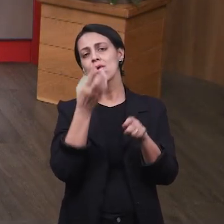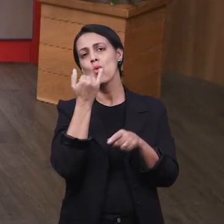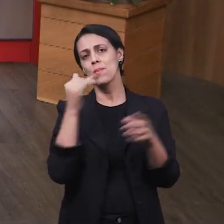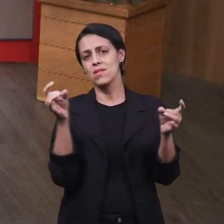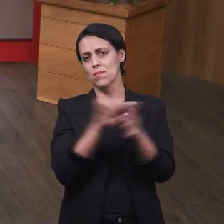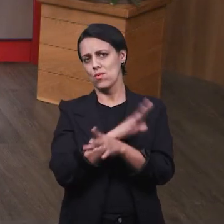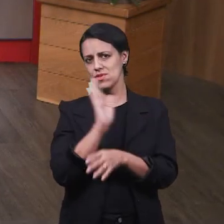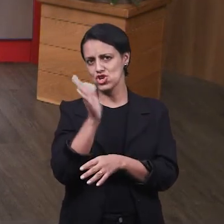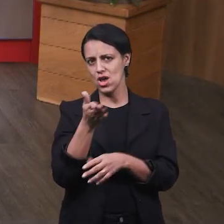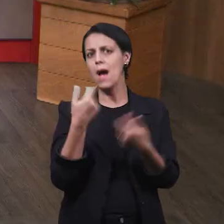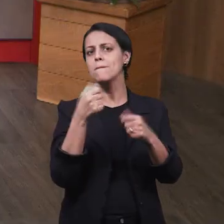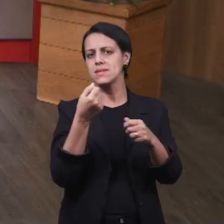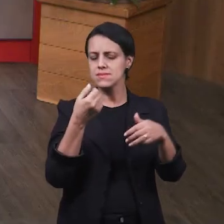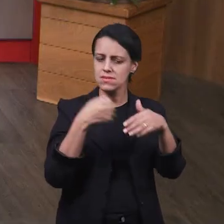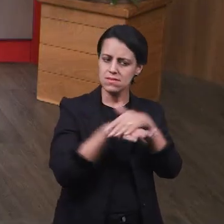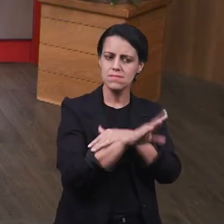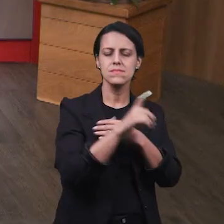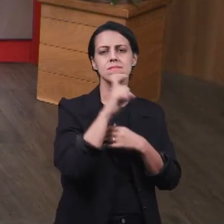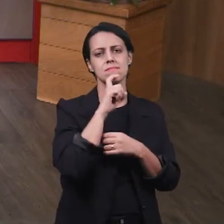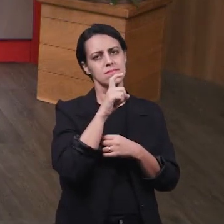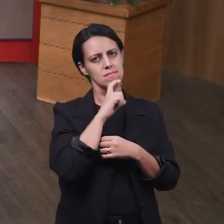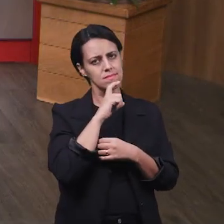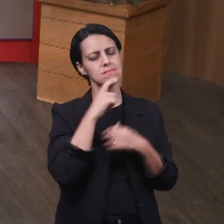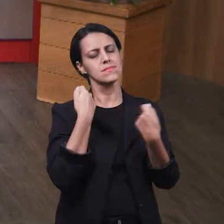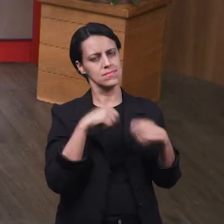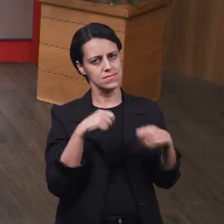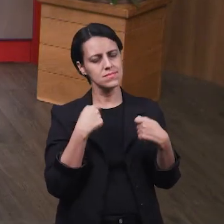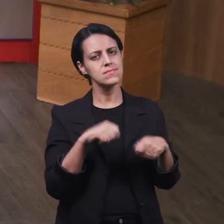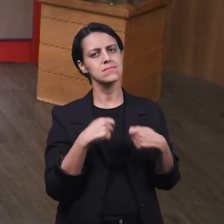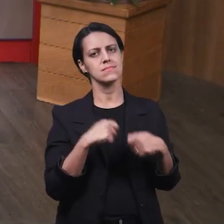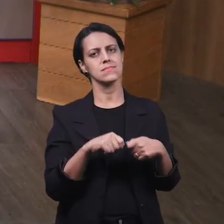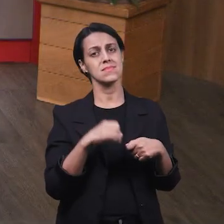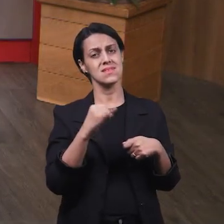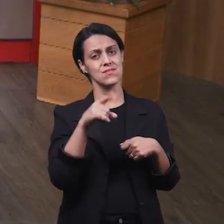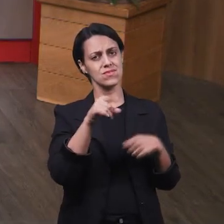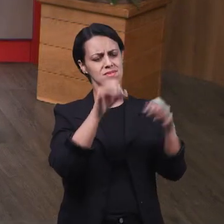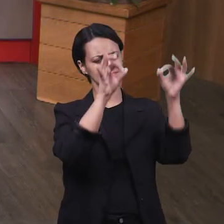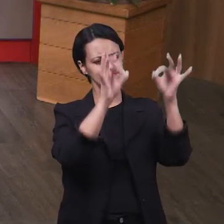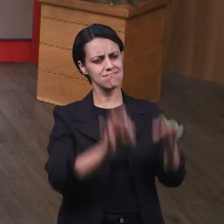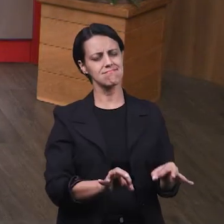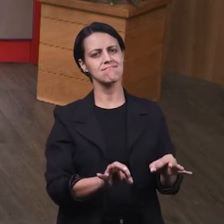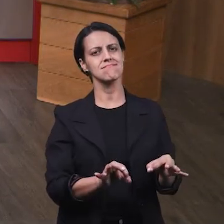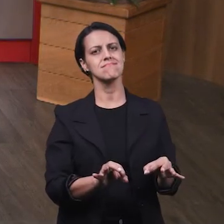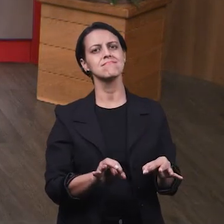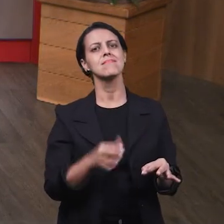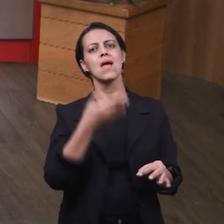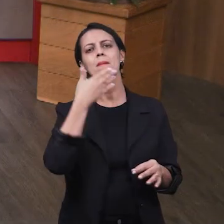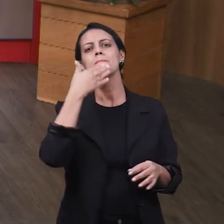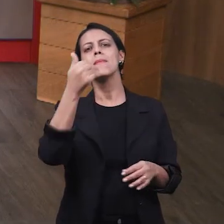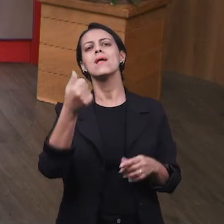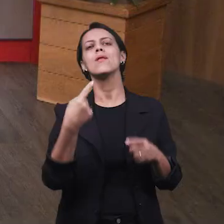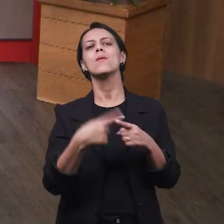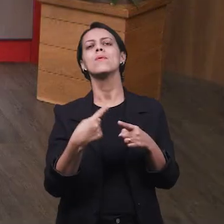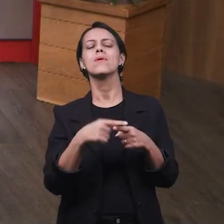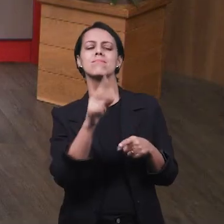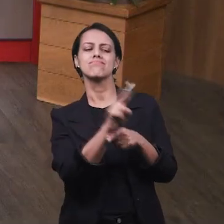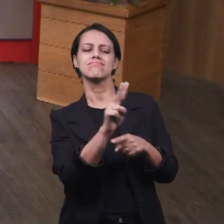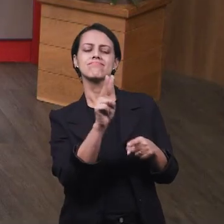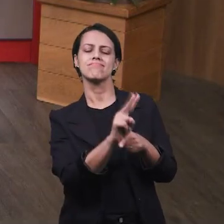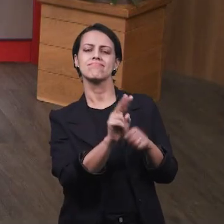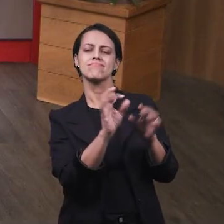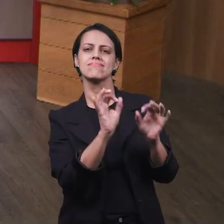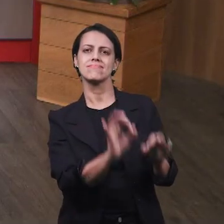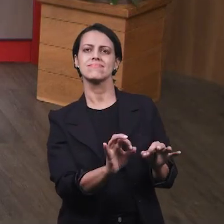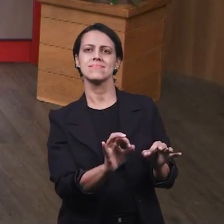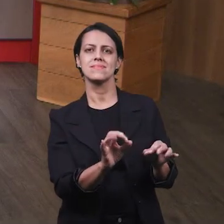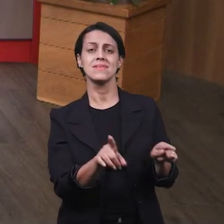ser refrigerados. Armazenar de forma adequada os alimentos contribui para a sua conservação correta e a